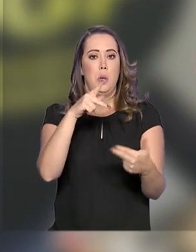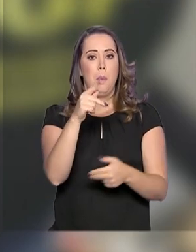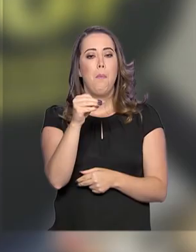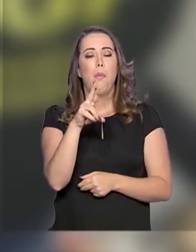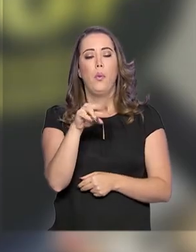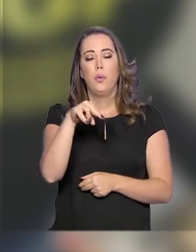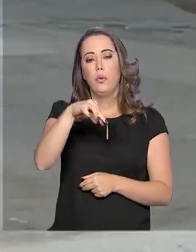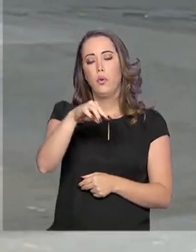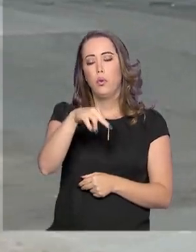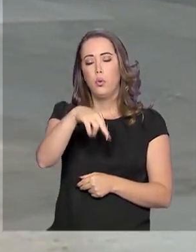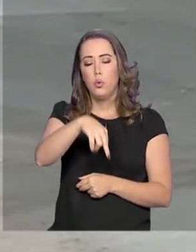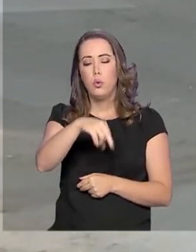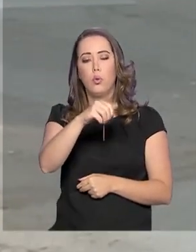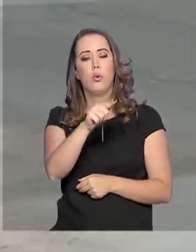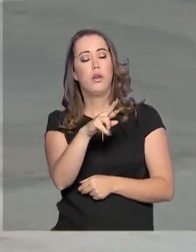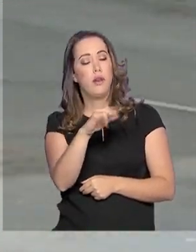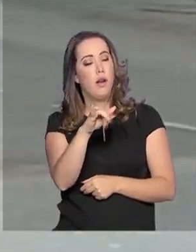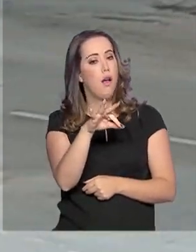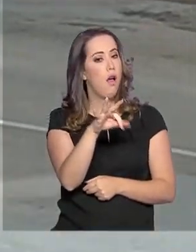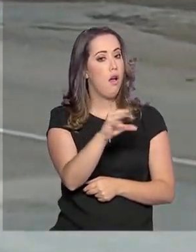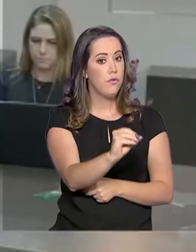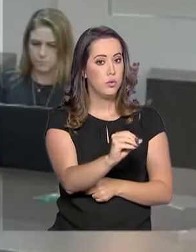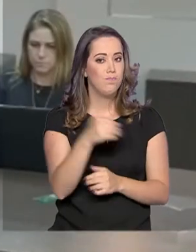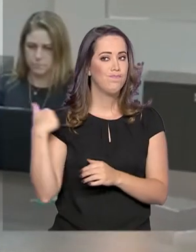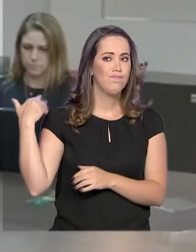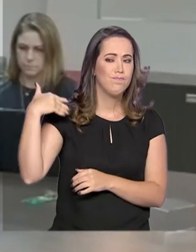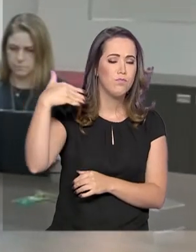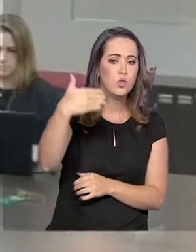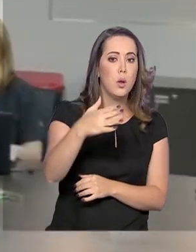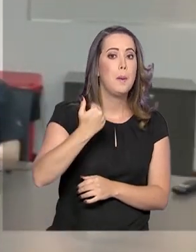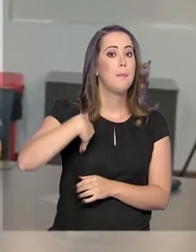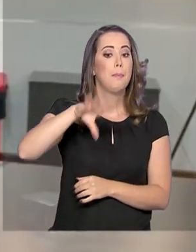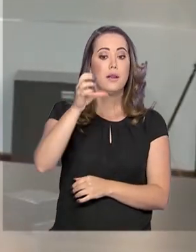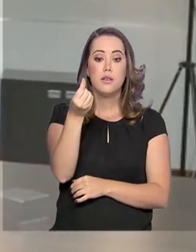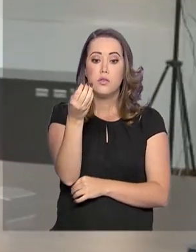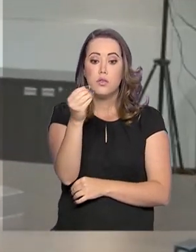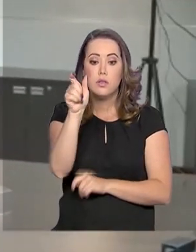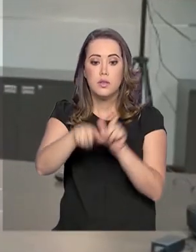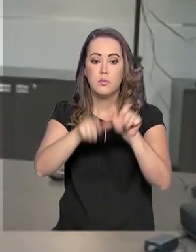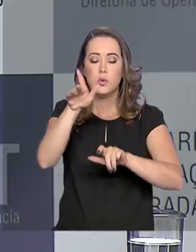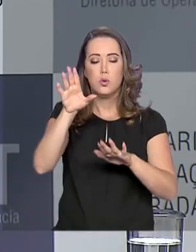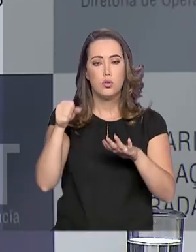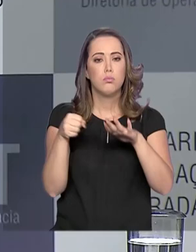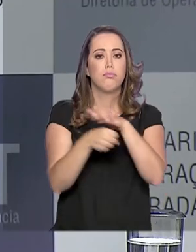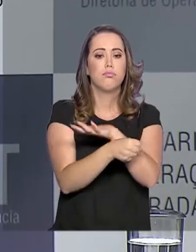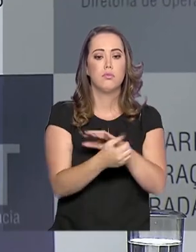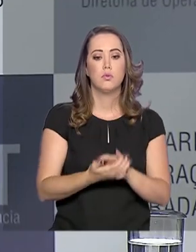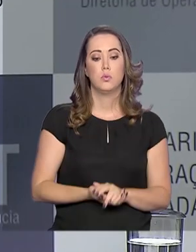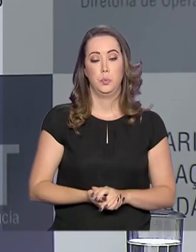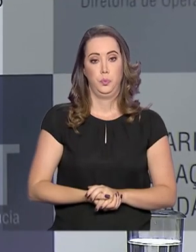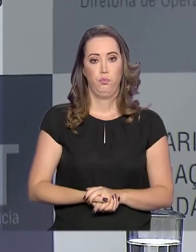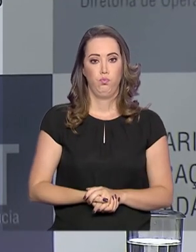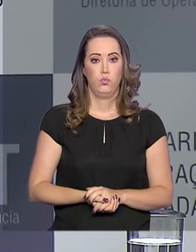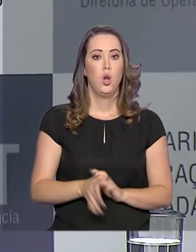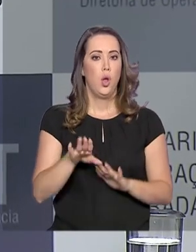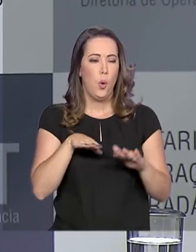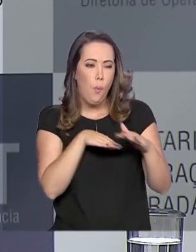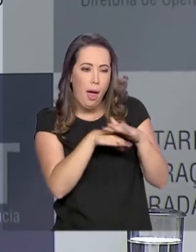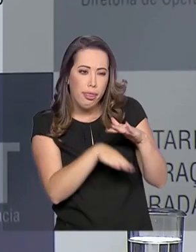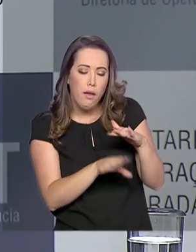primeira fase da Operação, em 2017, mais de 600 pessoas já foram presas. O armazenamento, o